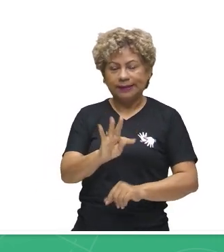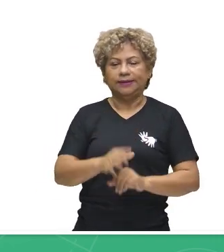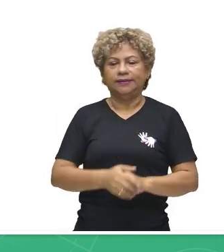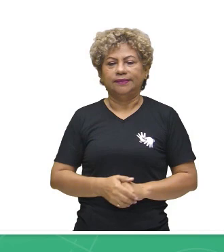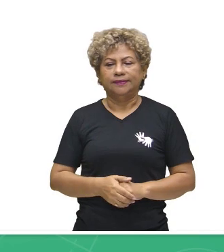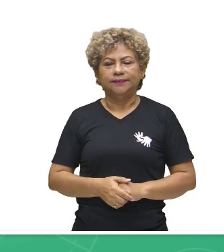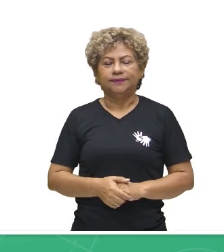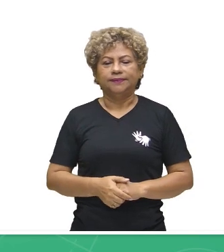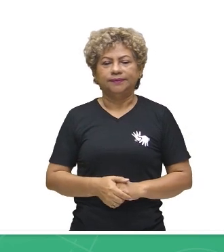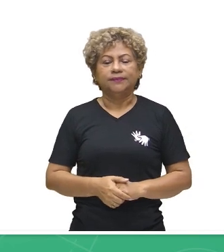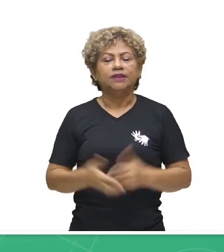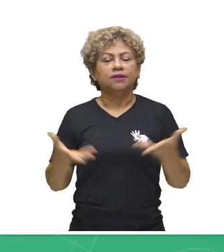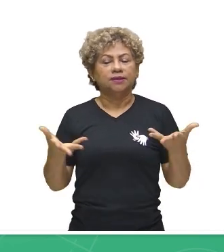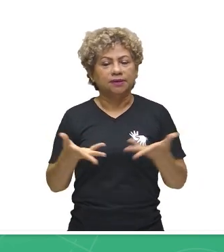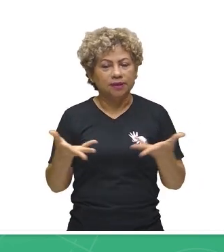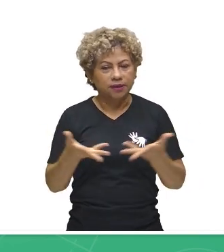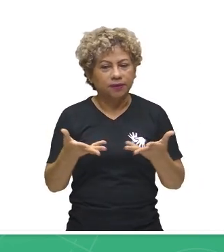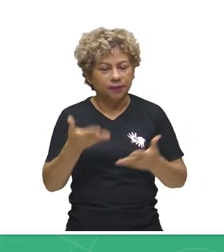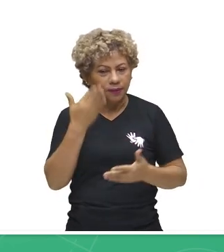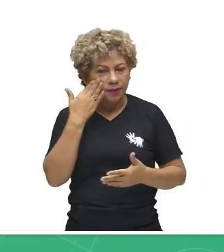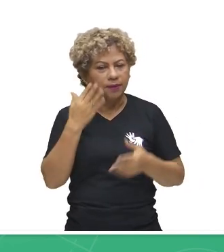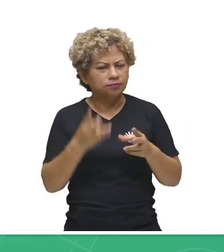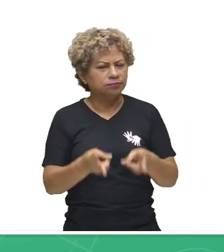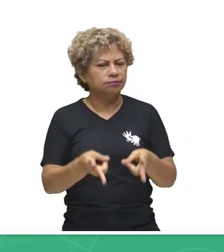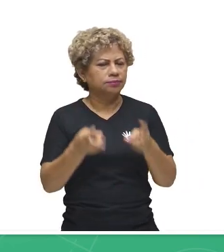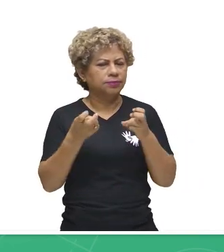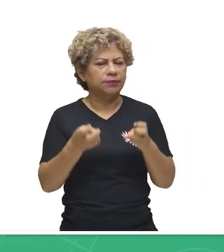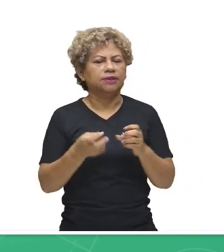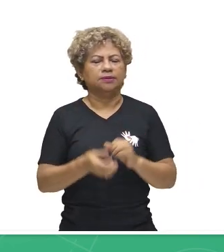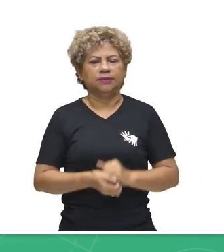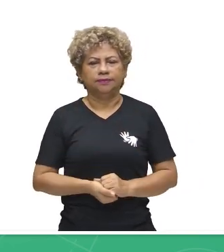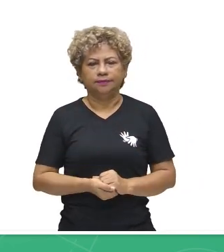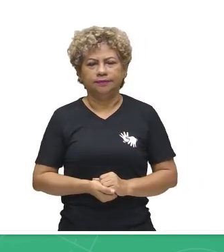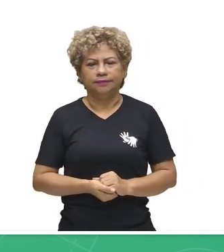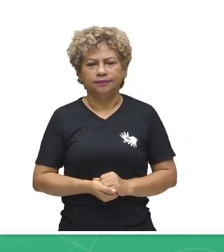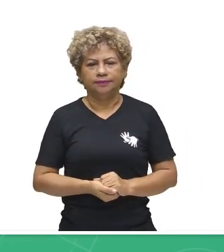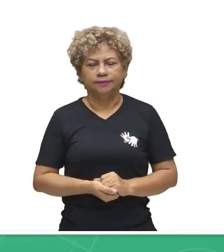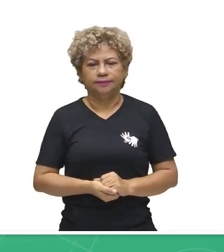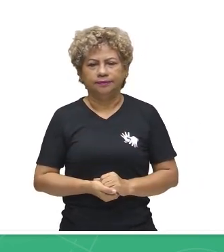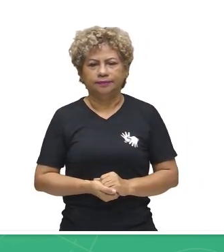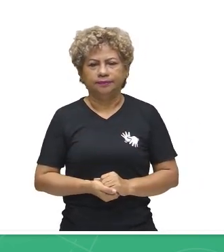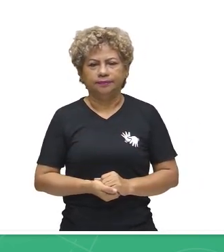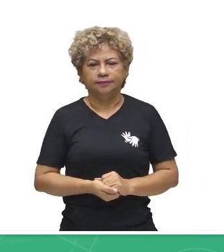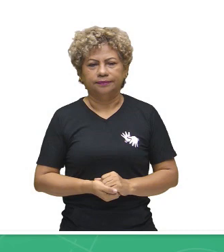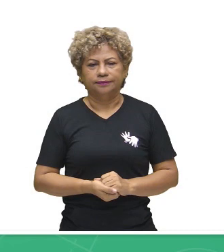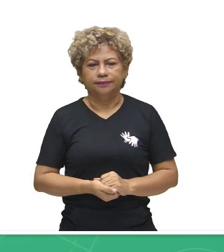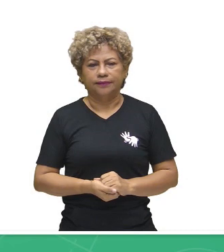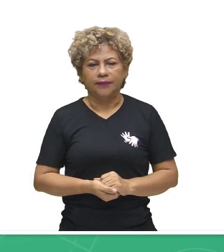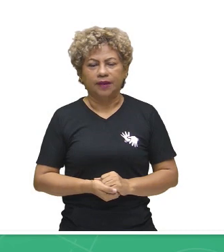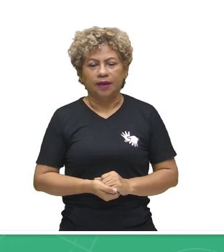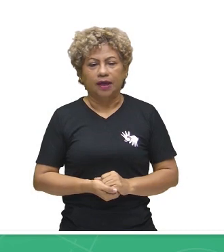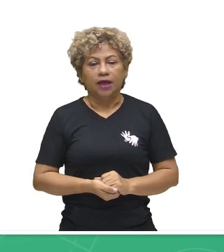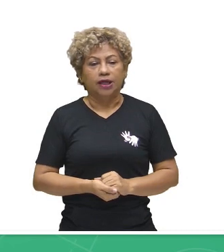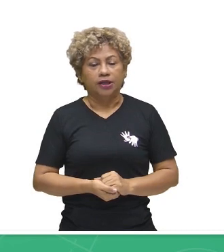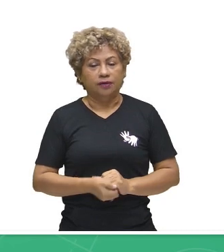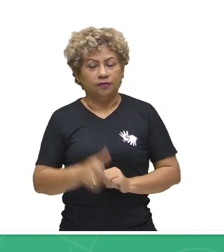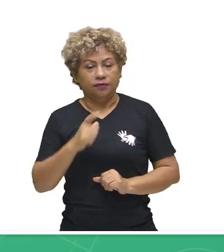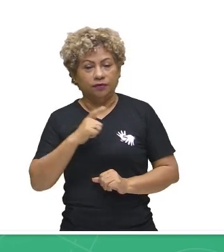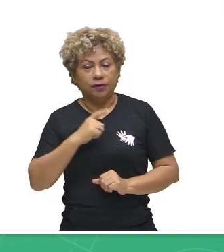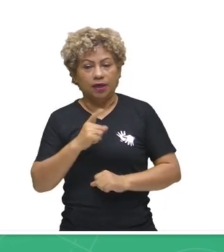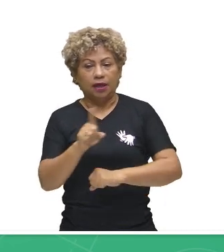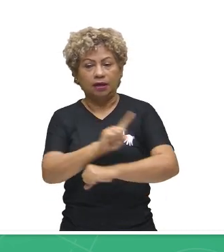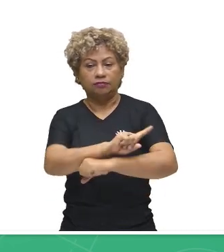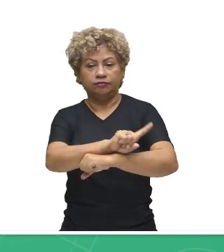Muito bem. Aí você tem, veja, aí nós temos aqui nada mais do que a velocidade vai